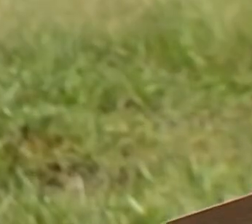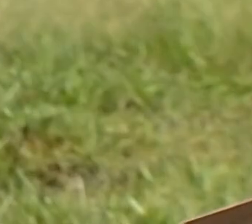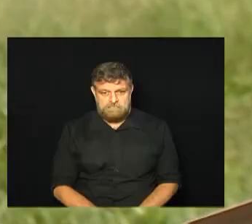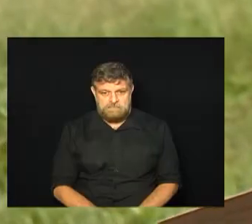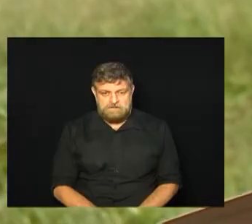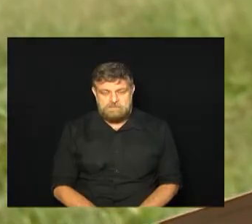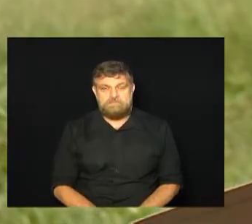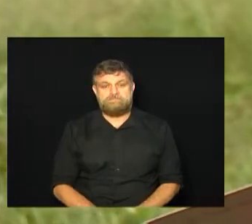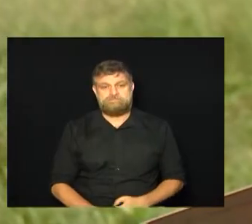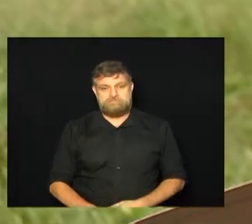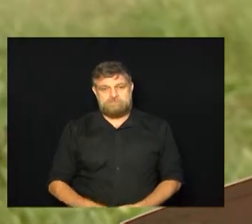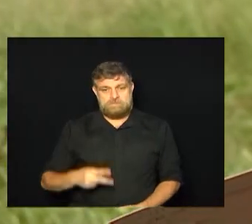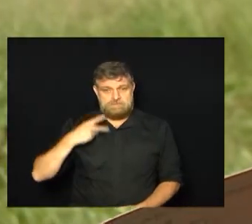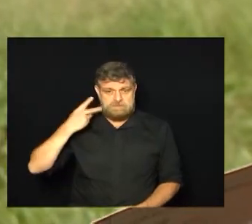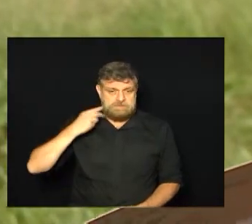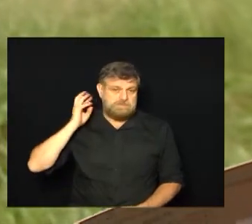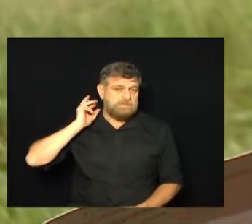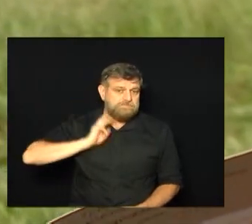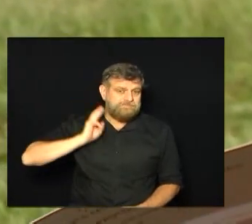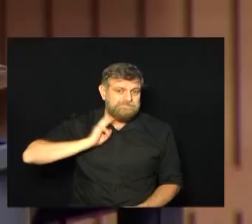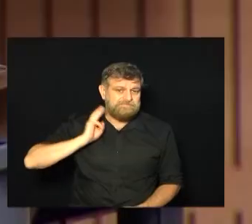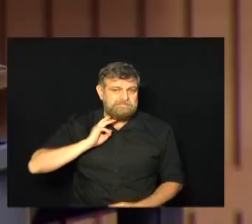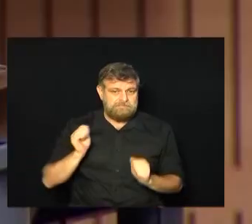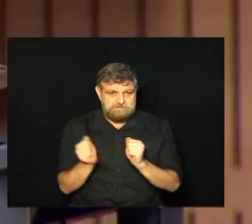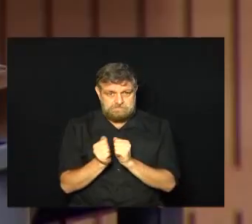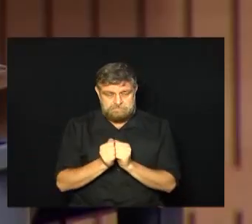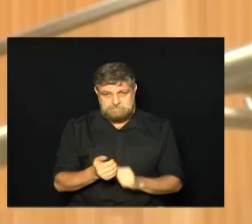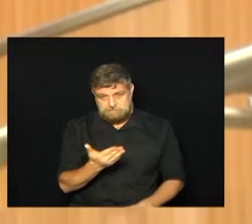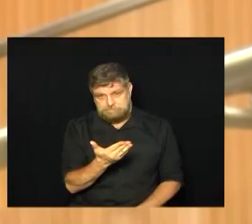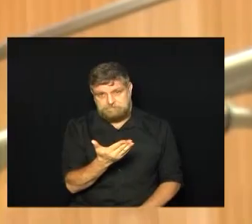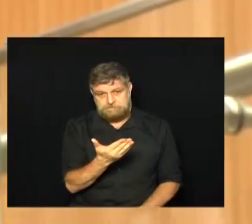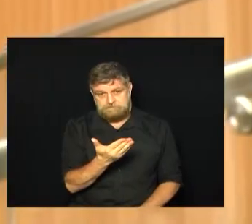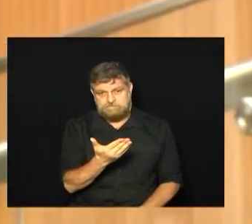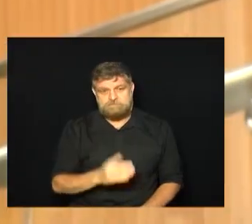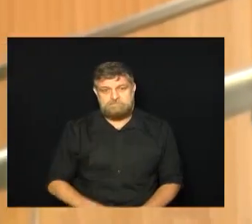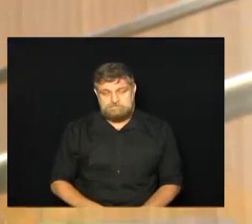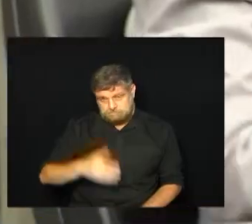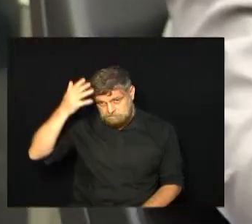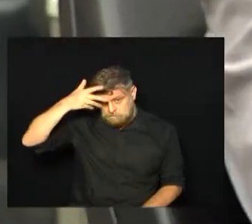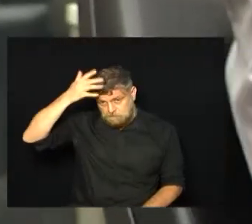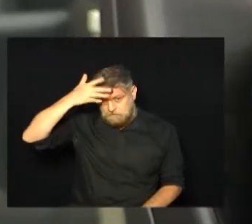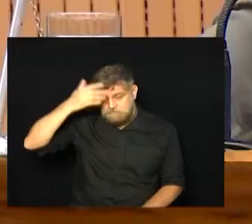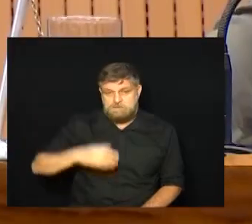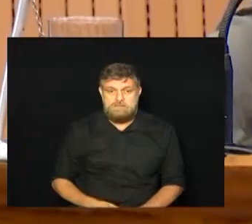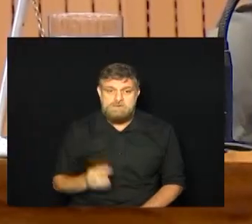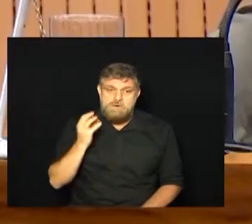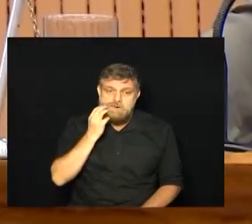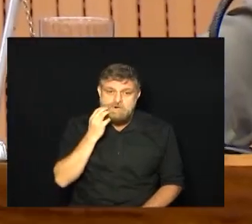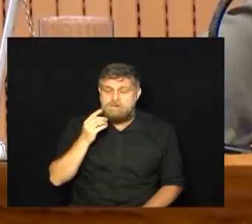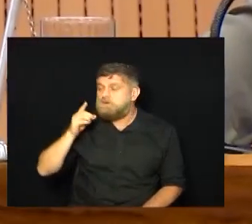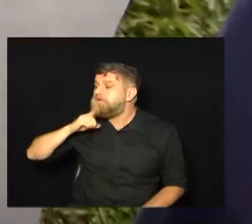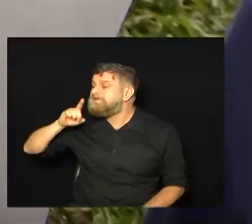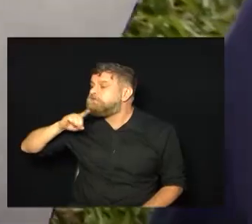De autoria do vereador Cecílio Santos, com os parlamentares Carlinhos Camelô, Rodrigo da Farmadic, Igor Diego e